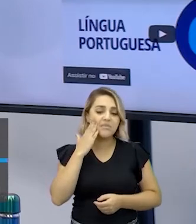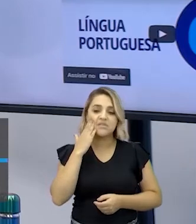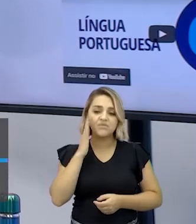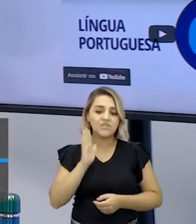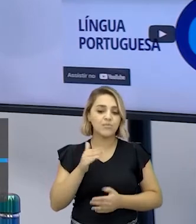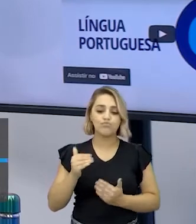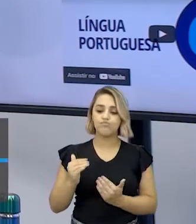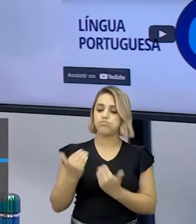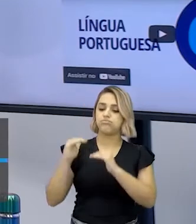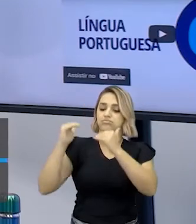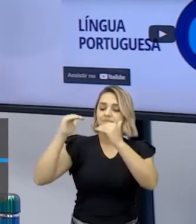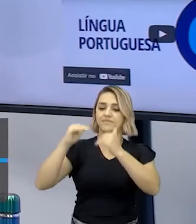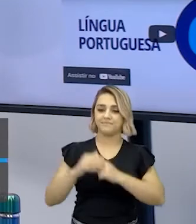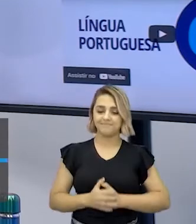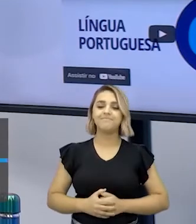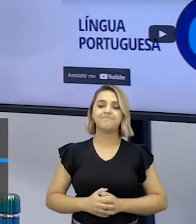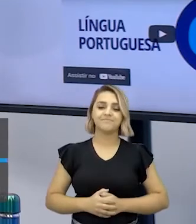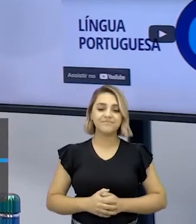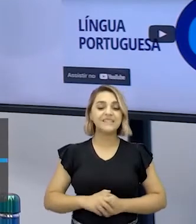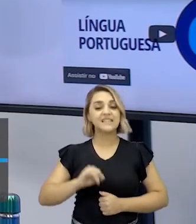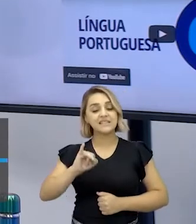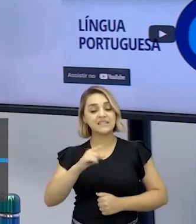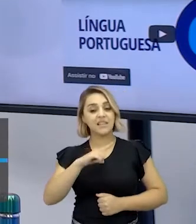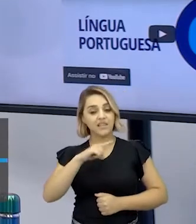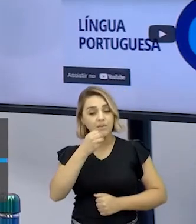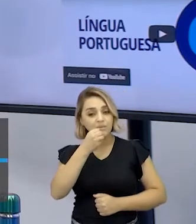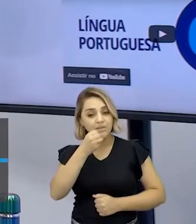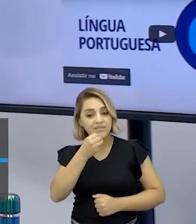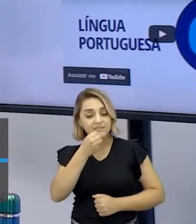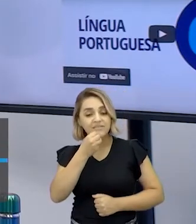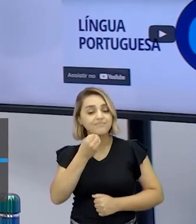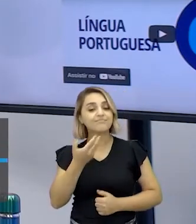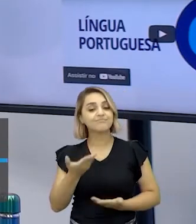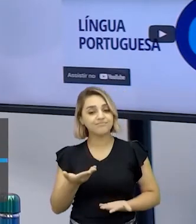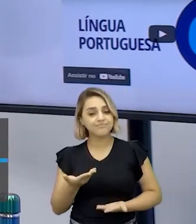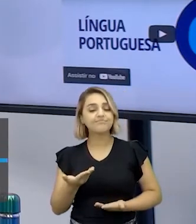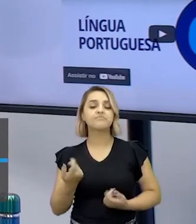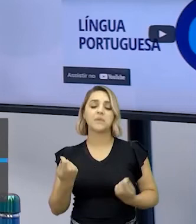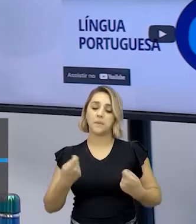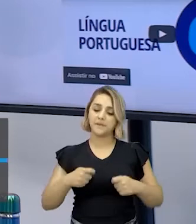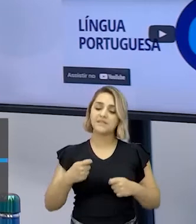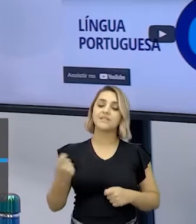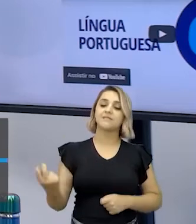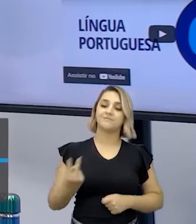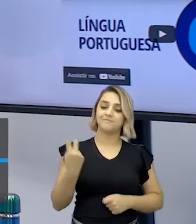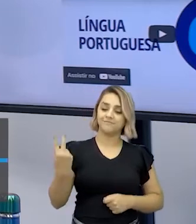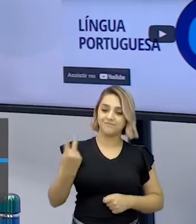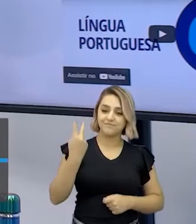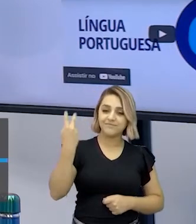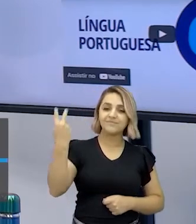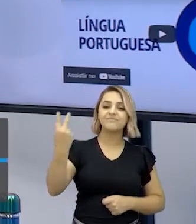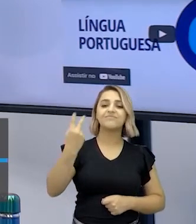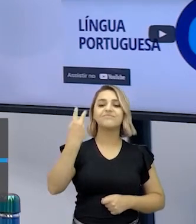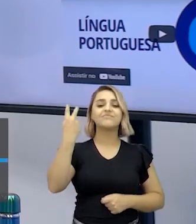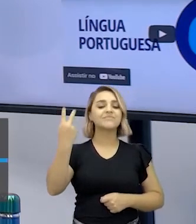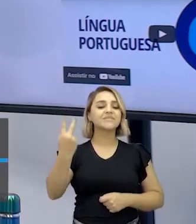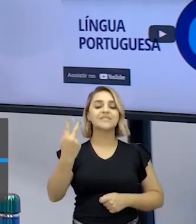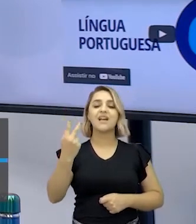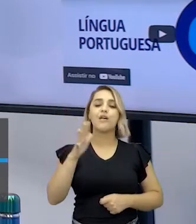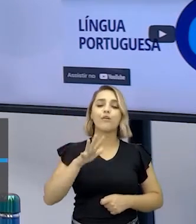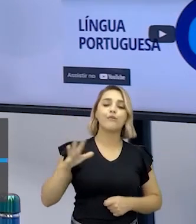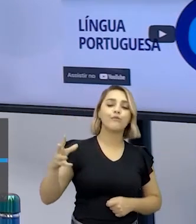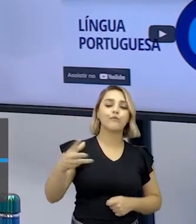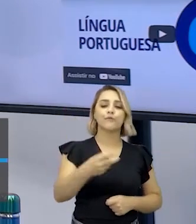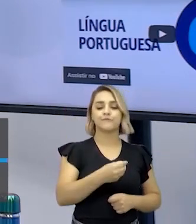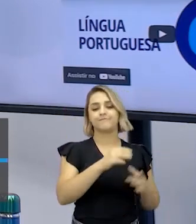exige, ok? Então, se a gente tem essa oportunidade, o porquê não de valorizar e valorizar aí todos os contextos e